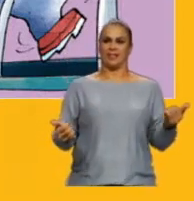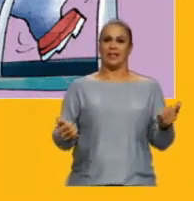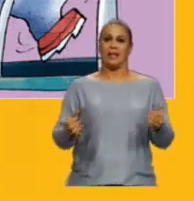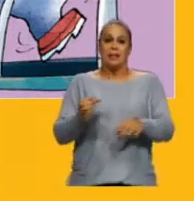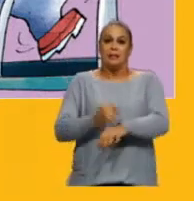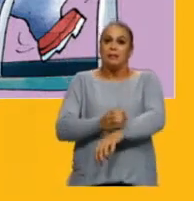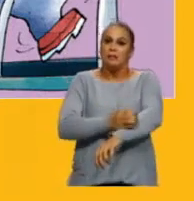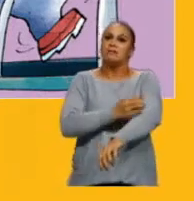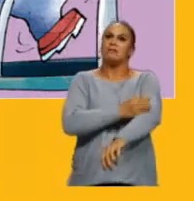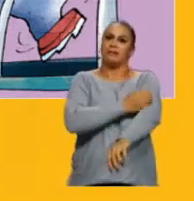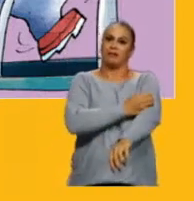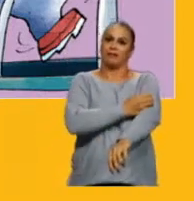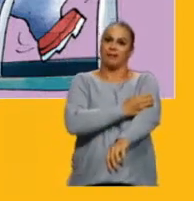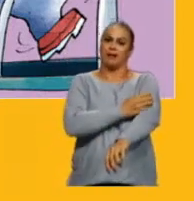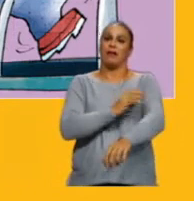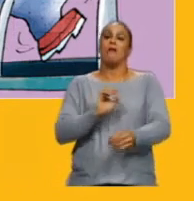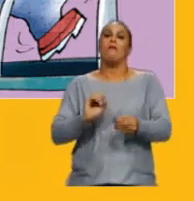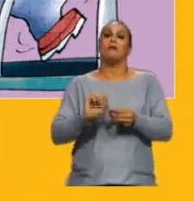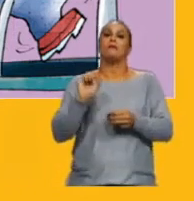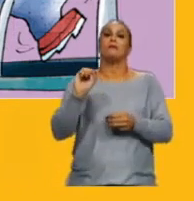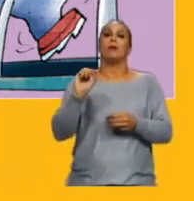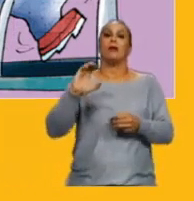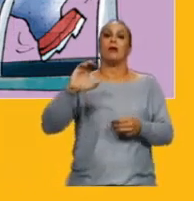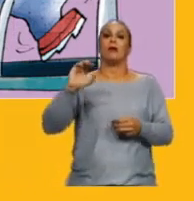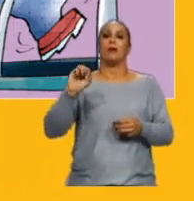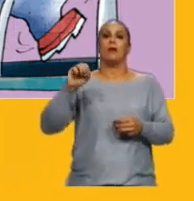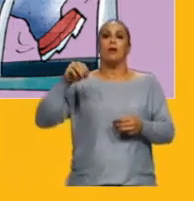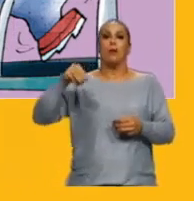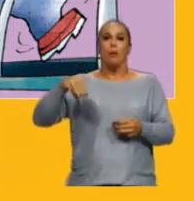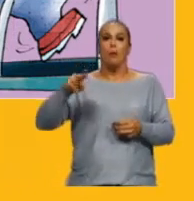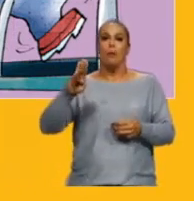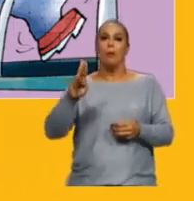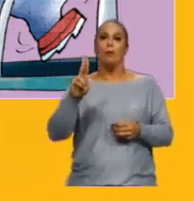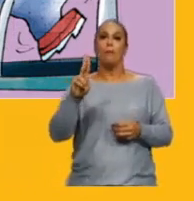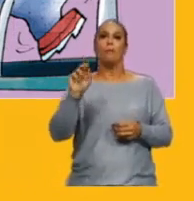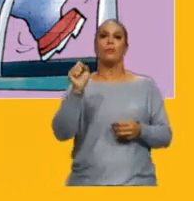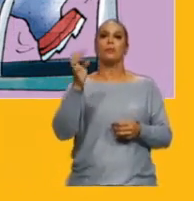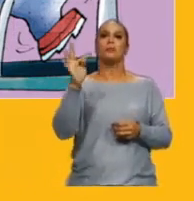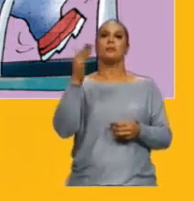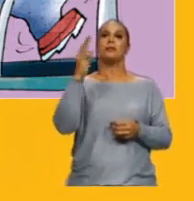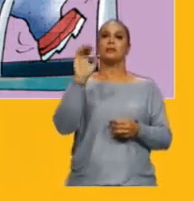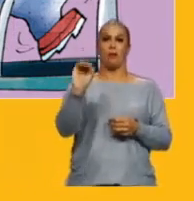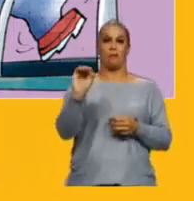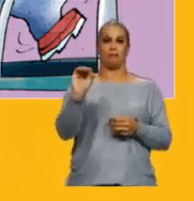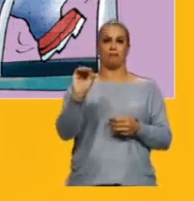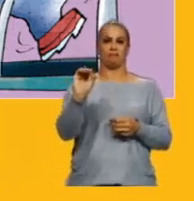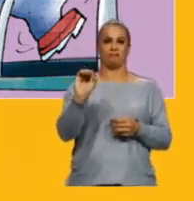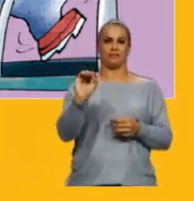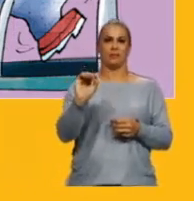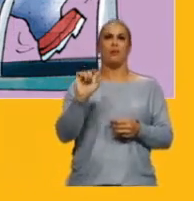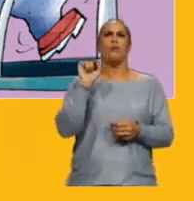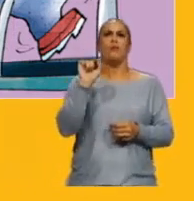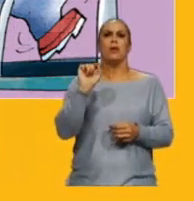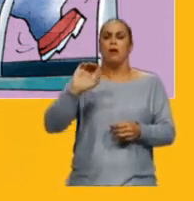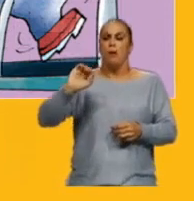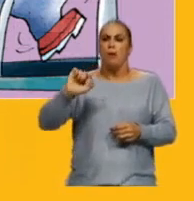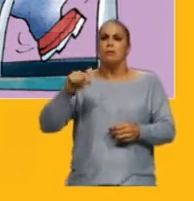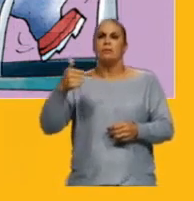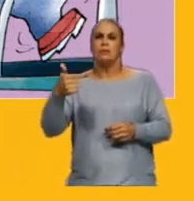é realizada nas células, o oxigênio com a glicose, ocorre a combustão, vai